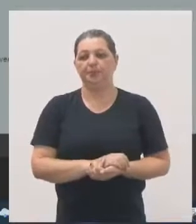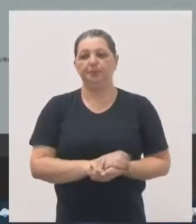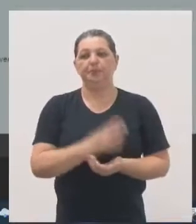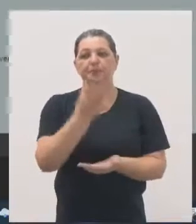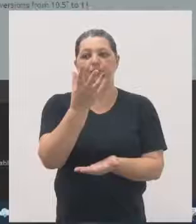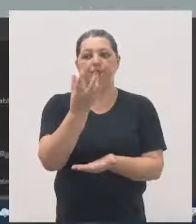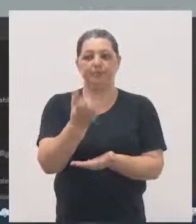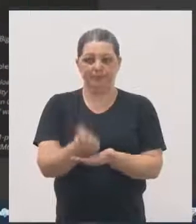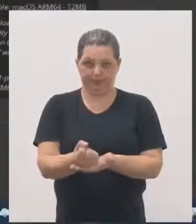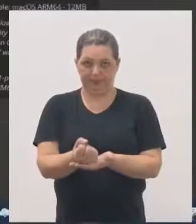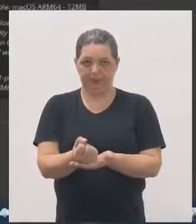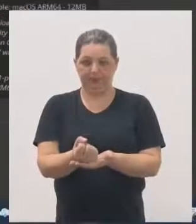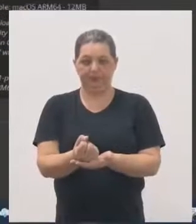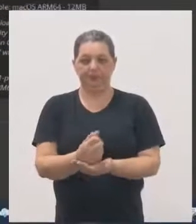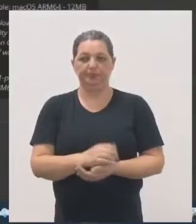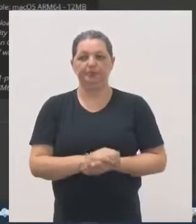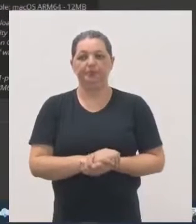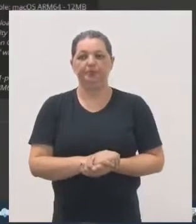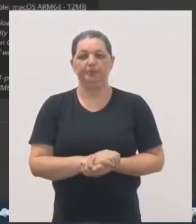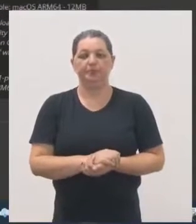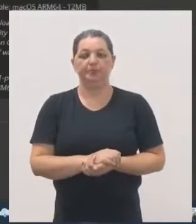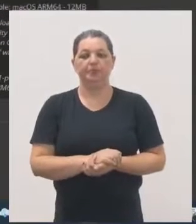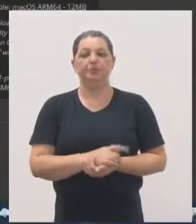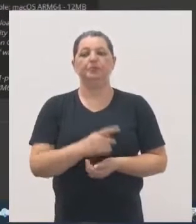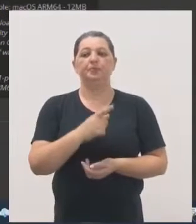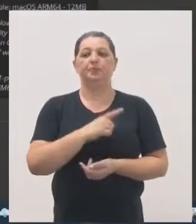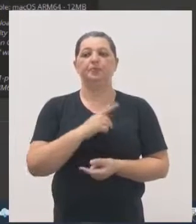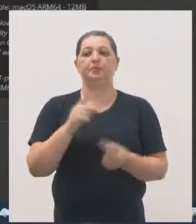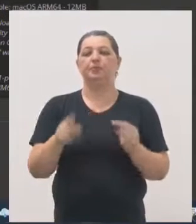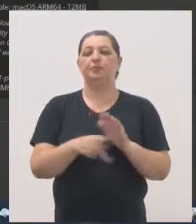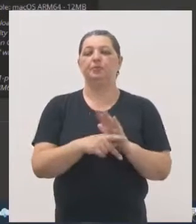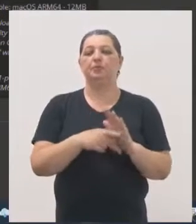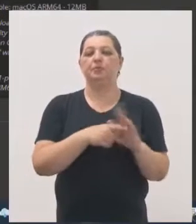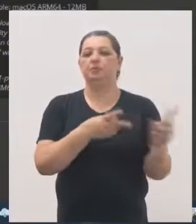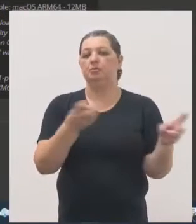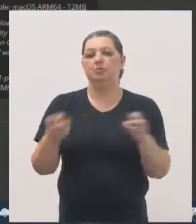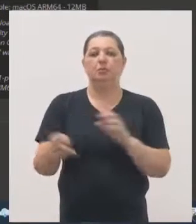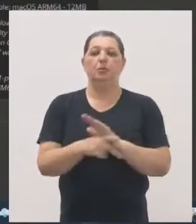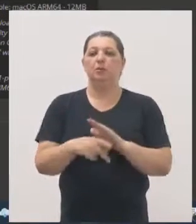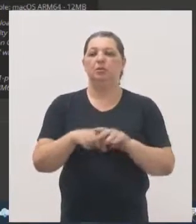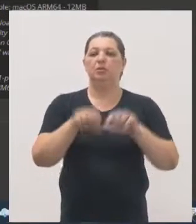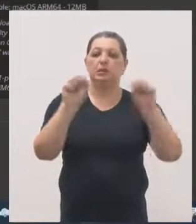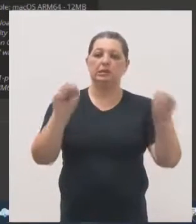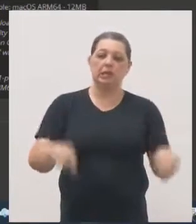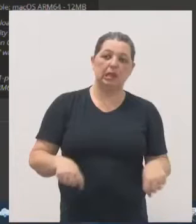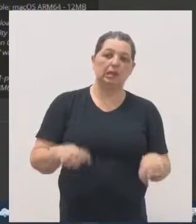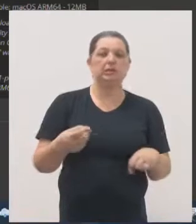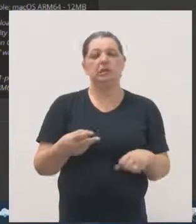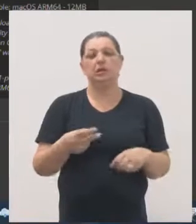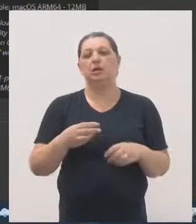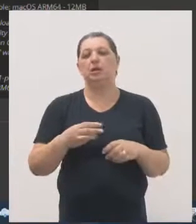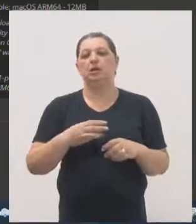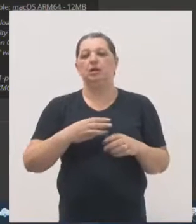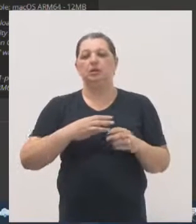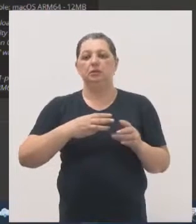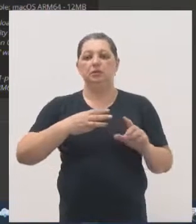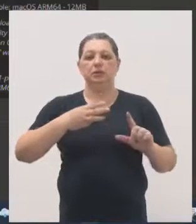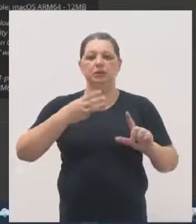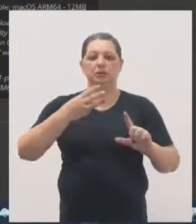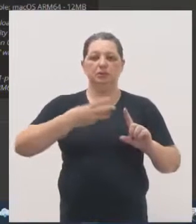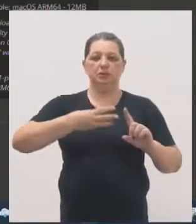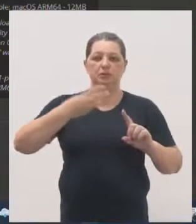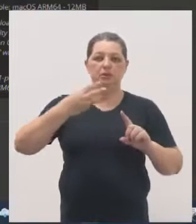Download. E aí você tem que identificar o seu sistema operacional, se é o Windows, Linux ou